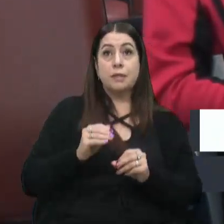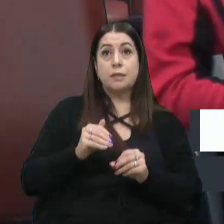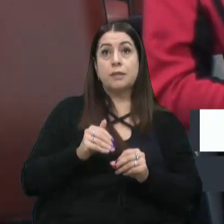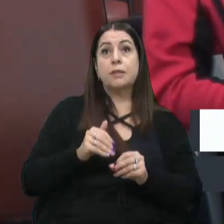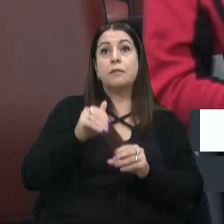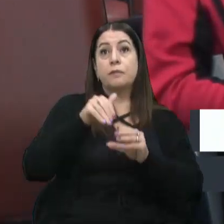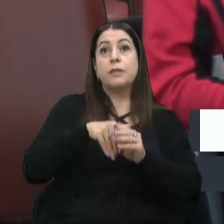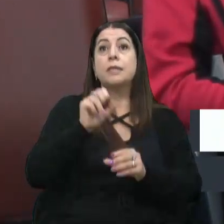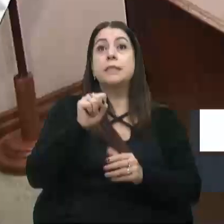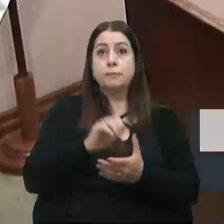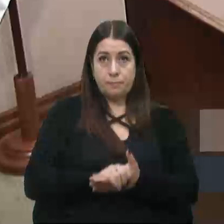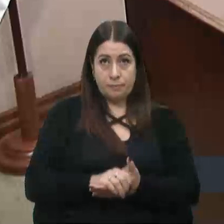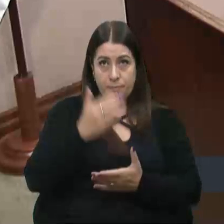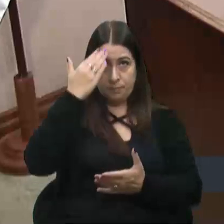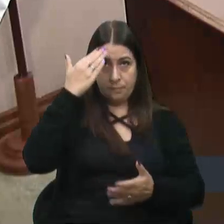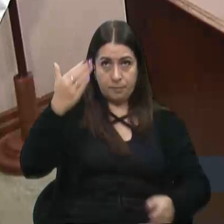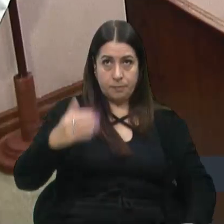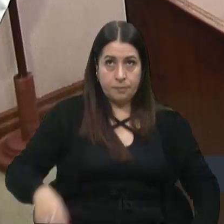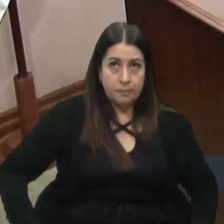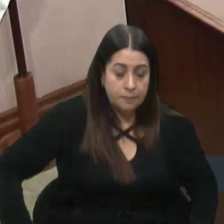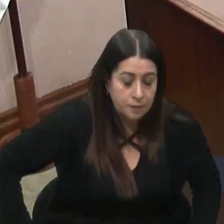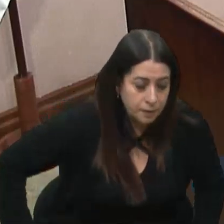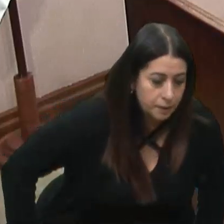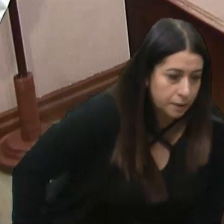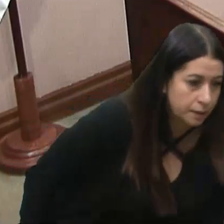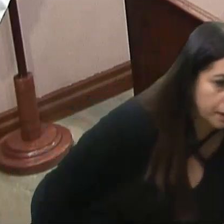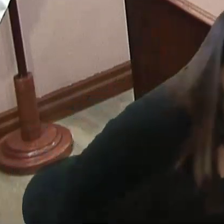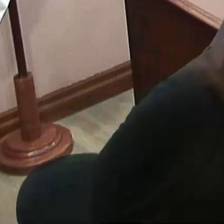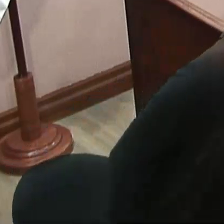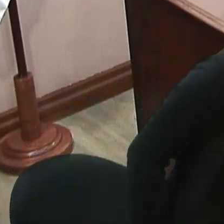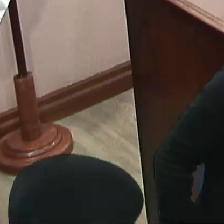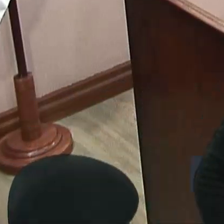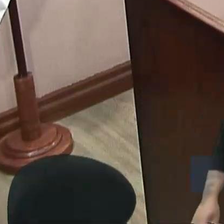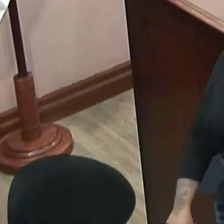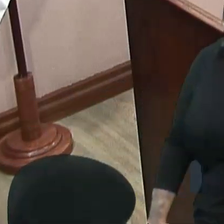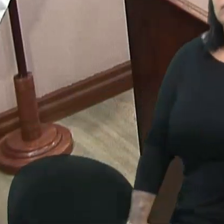sim. Obrigado. Declarar o voto, presidente. Juliano.